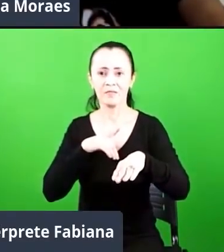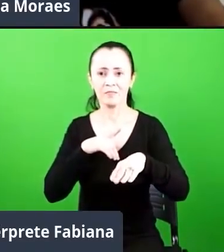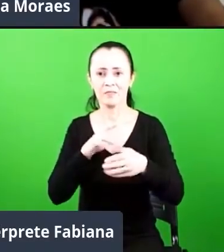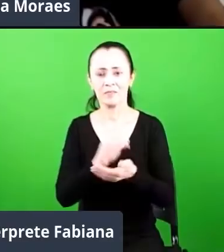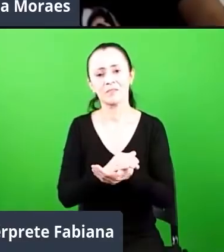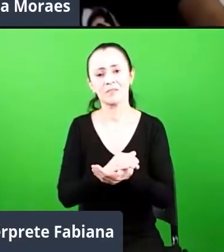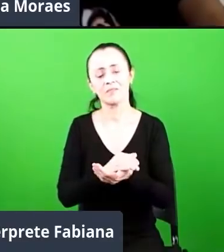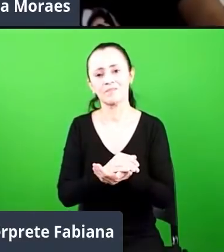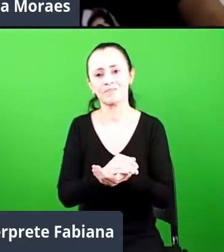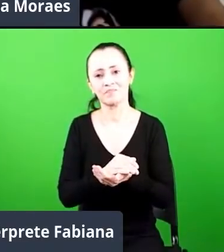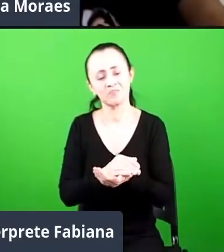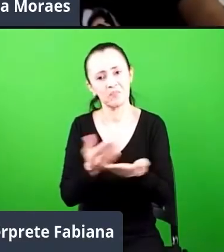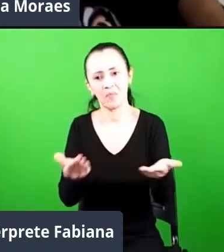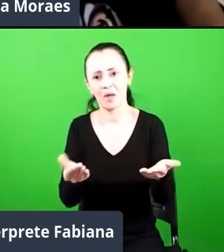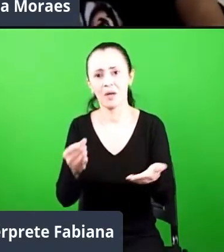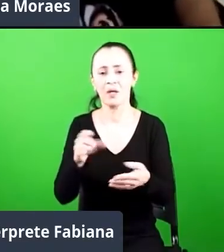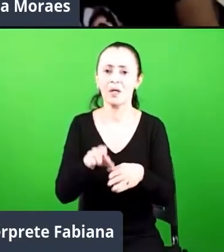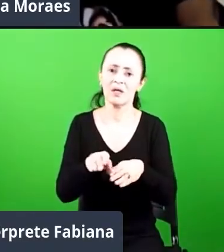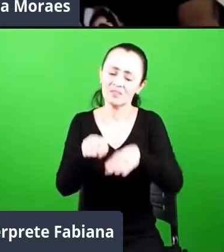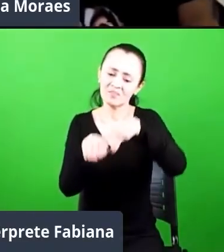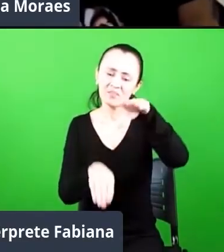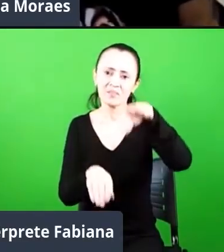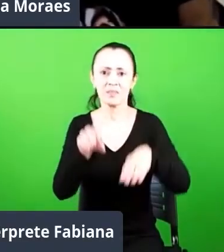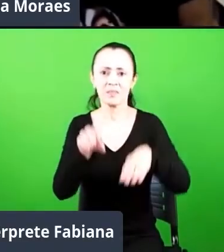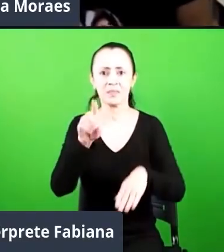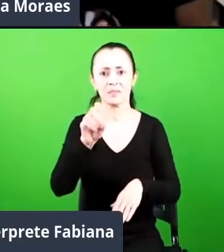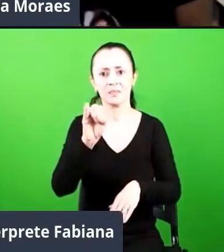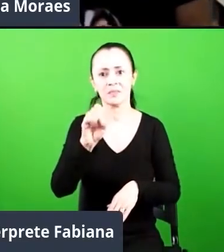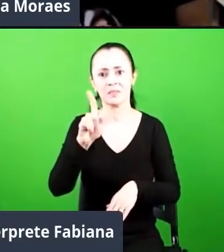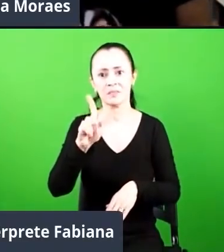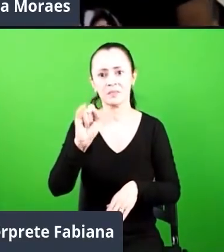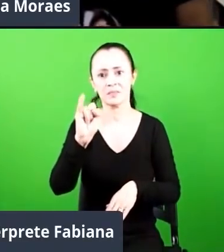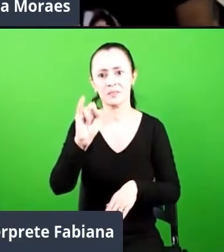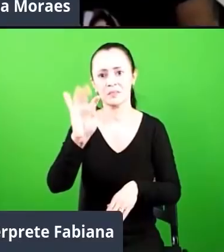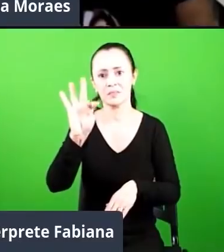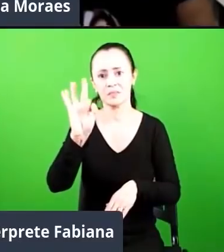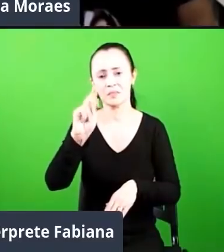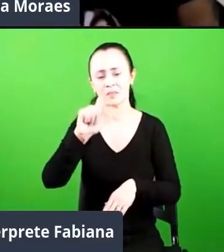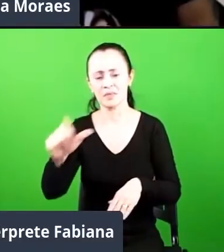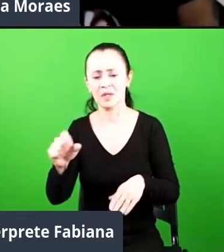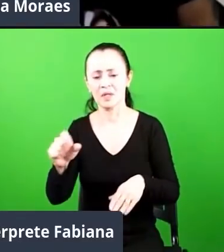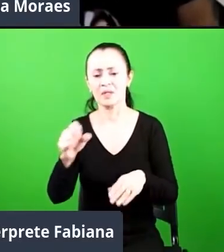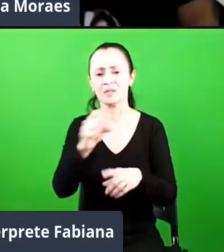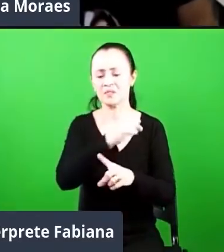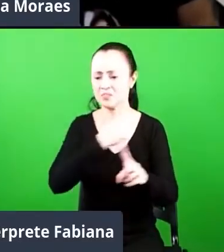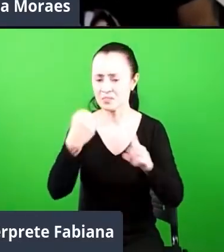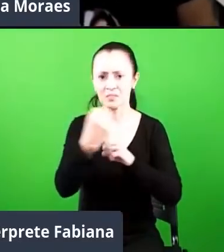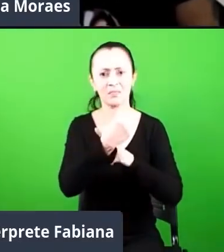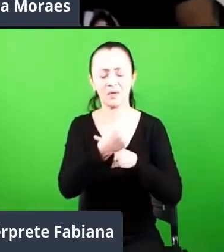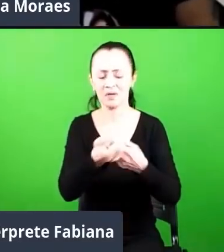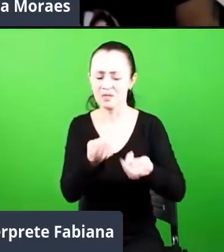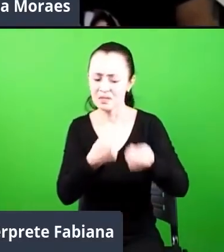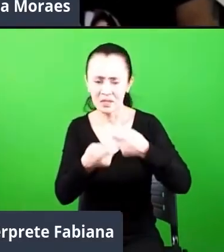digitais, começamos por aí, né, no ensino remoto, desigualdades digitais, sociais, culturais e econômicas. E não se